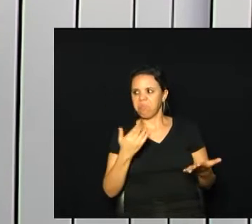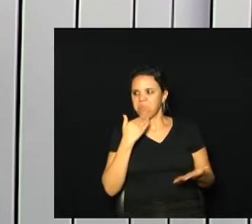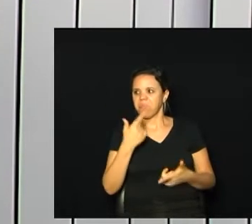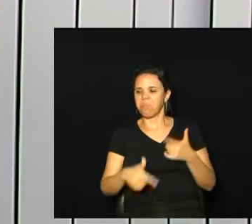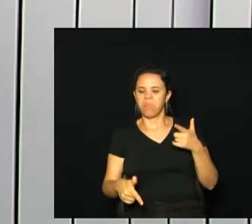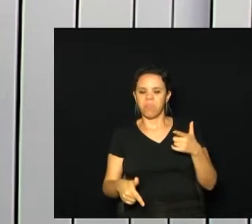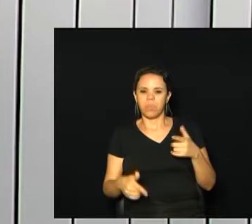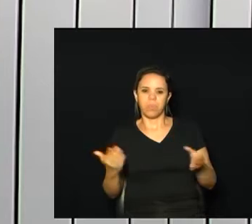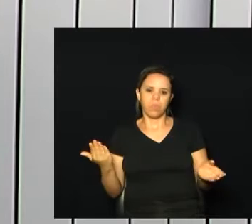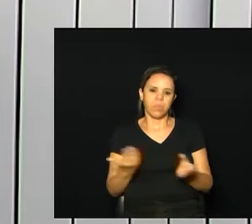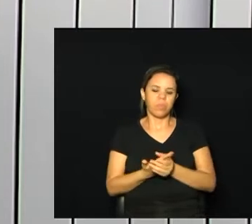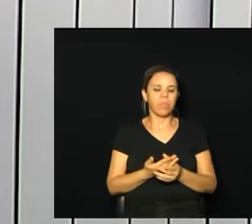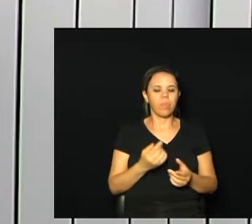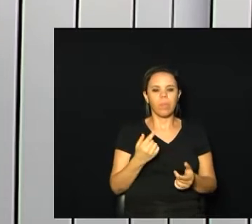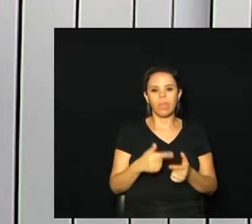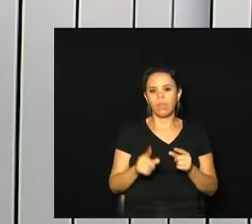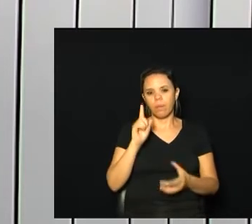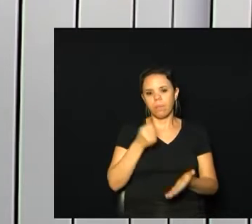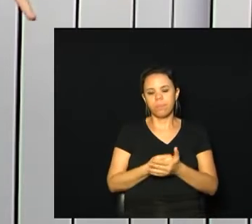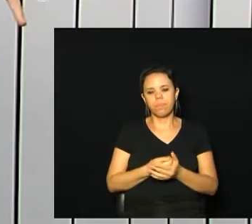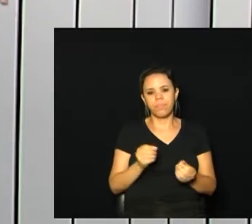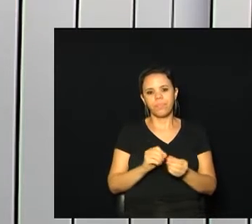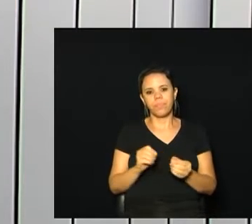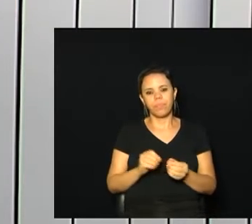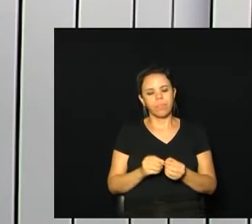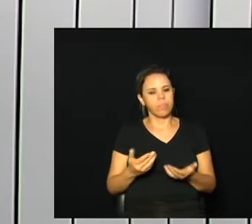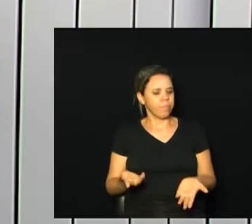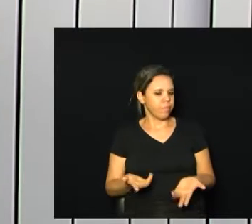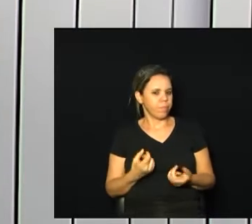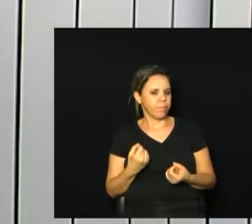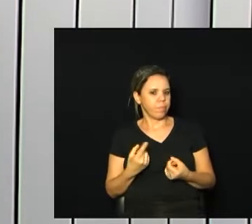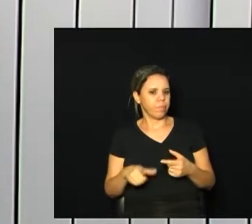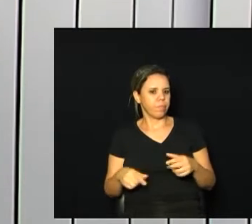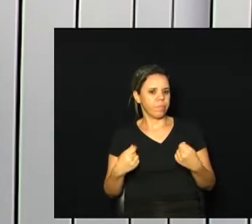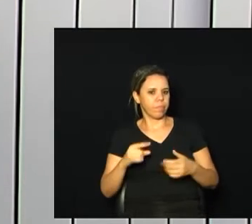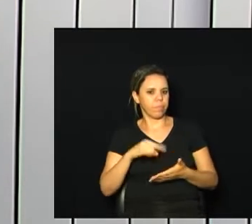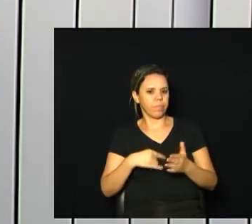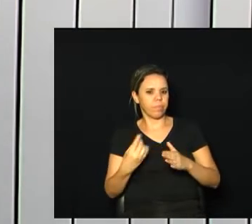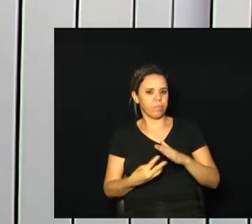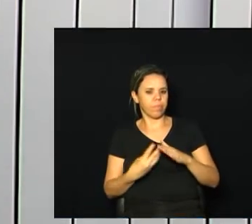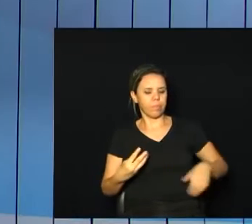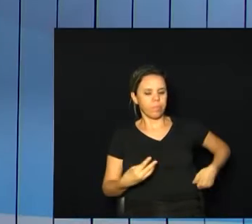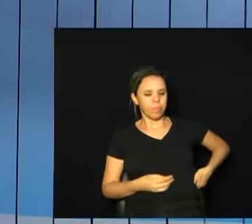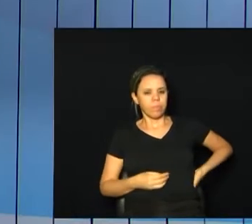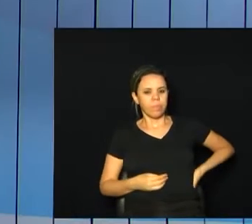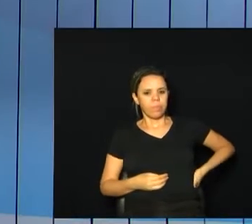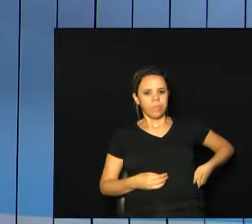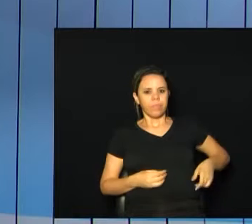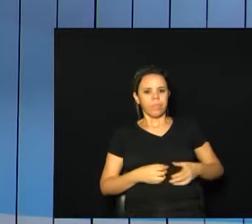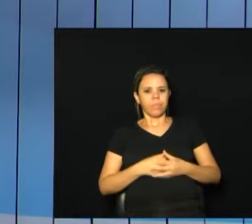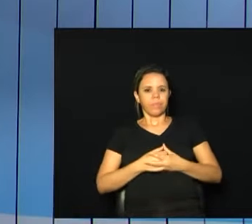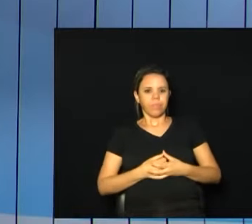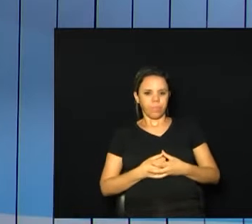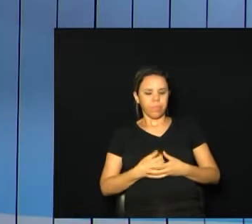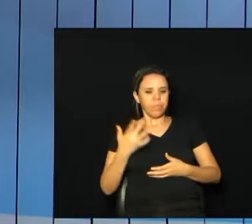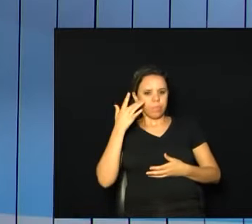se judicializar alguma decisão, colocar em xeque alguma licitação ou outra situação? Eu